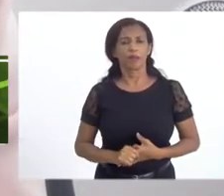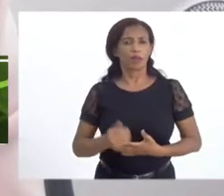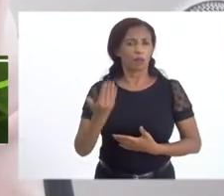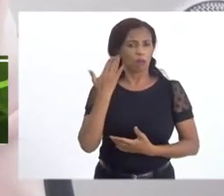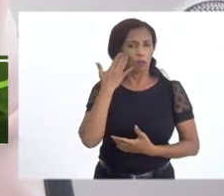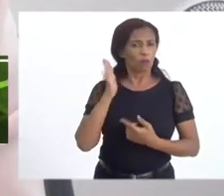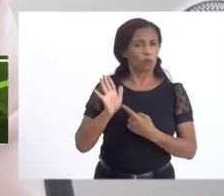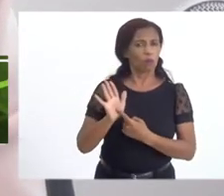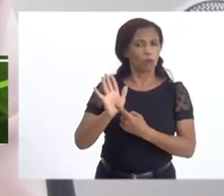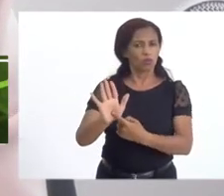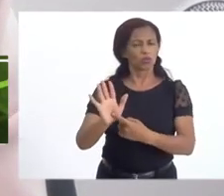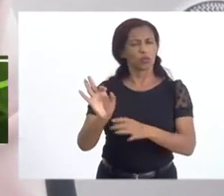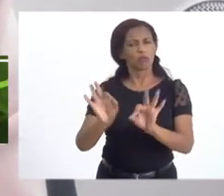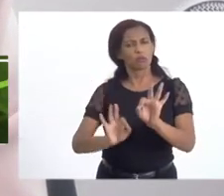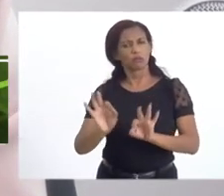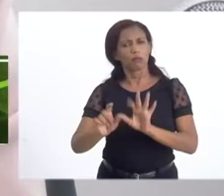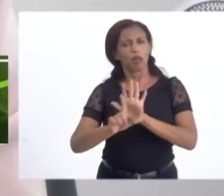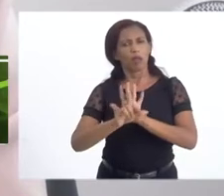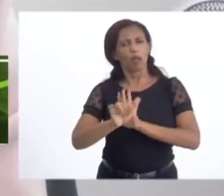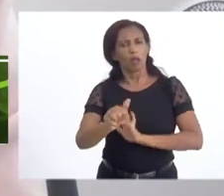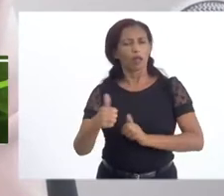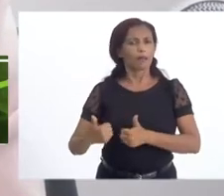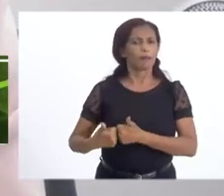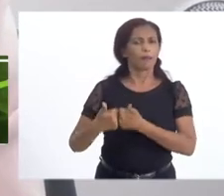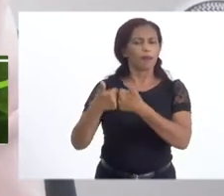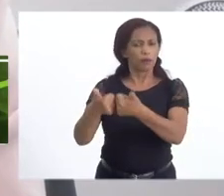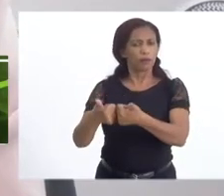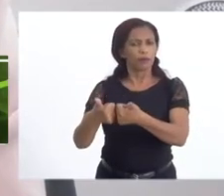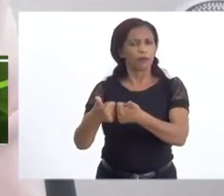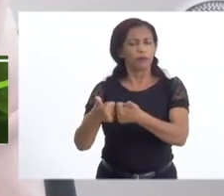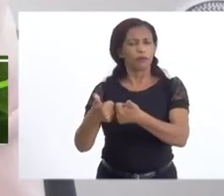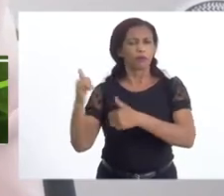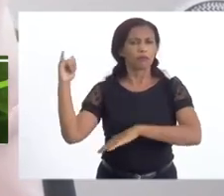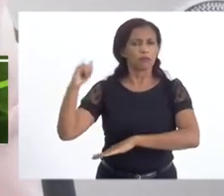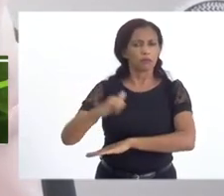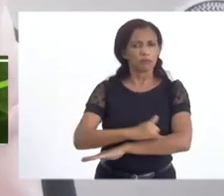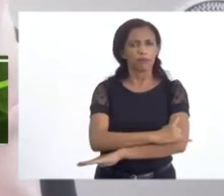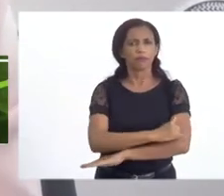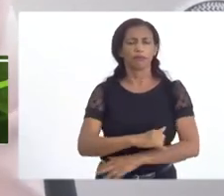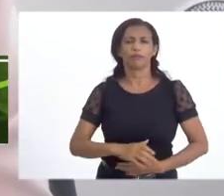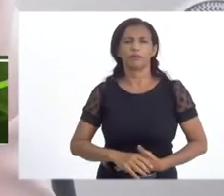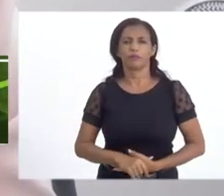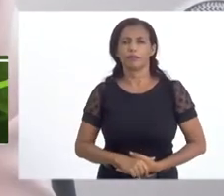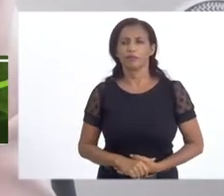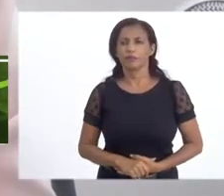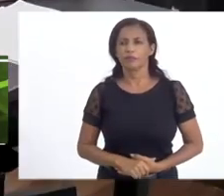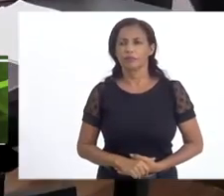apresentando projetos de leis para melhoria da condição, não é, dos aeroportos.